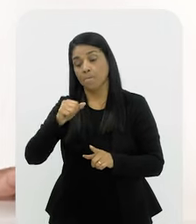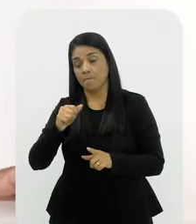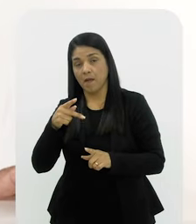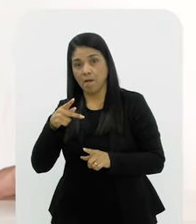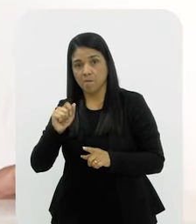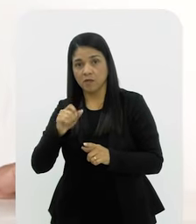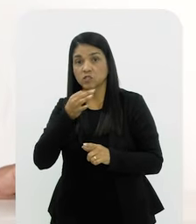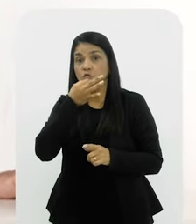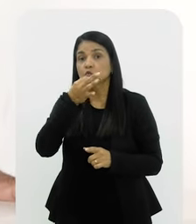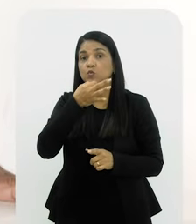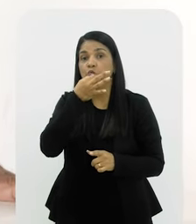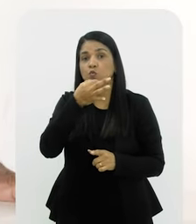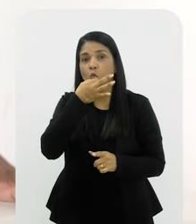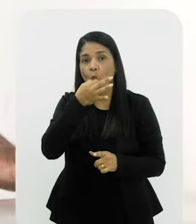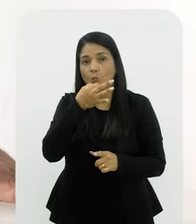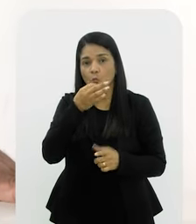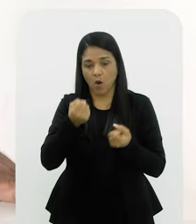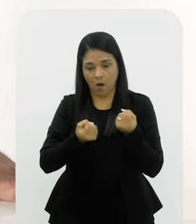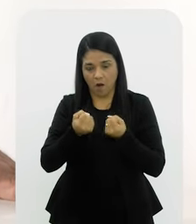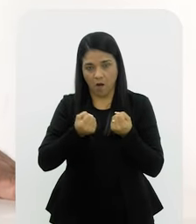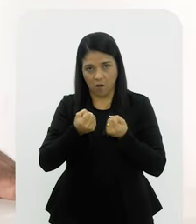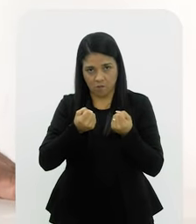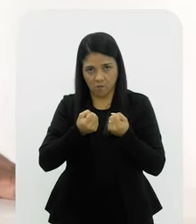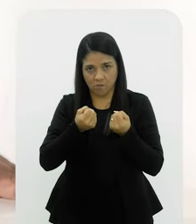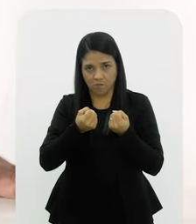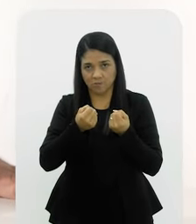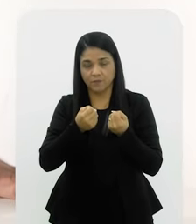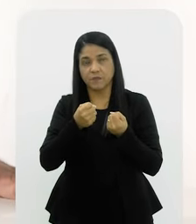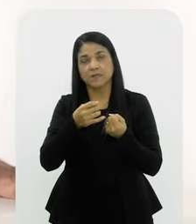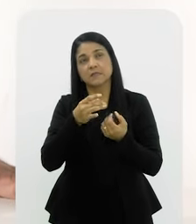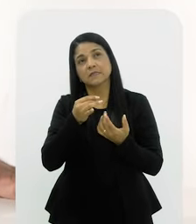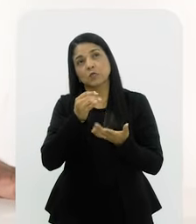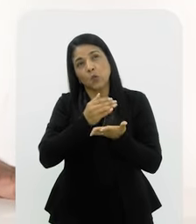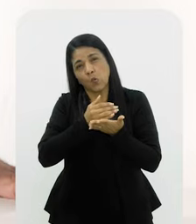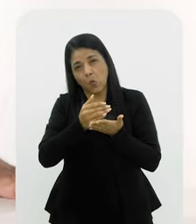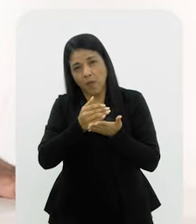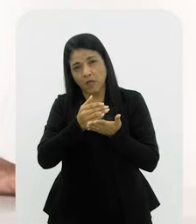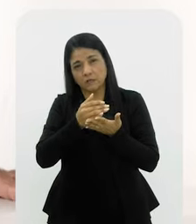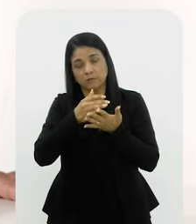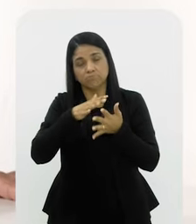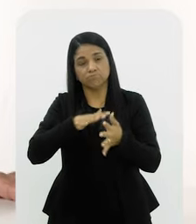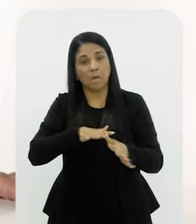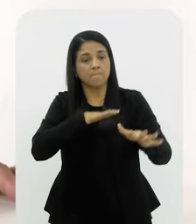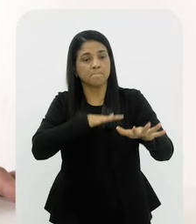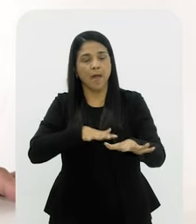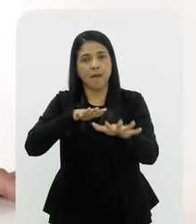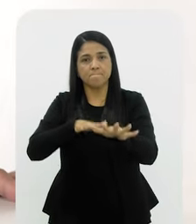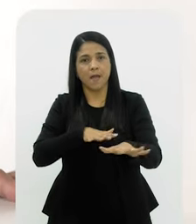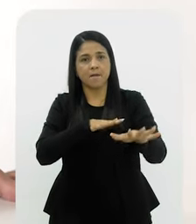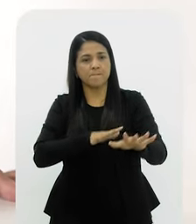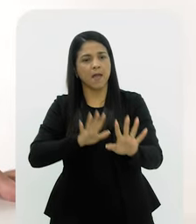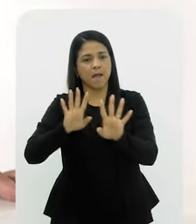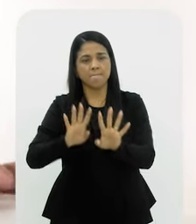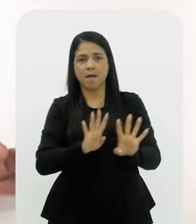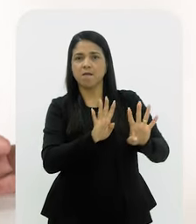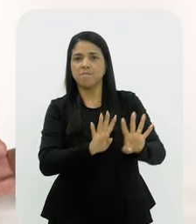fazemos um mapa de som para isso, que fica, quando começa o